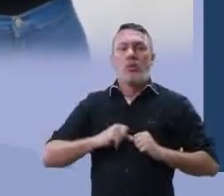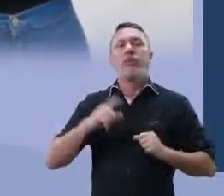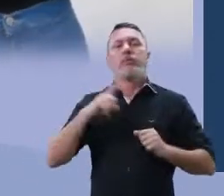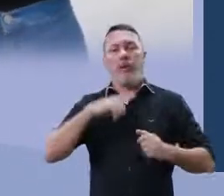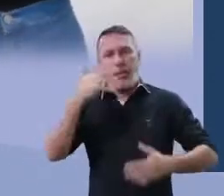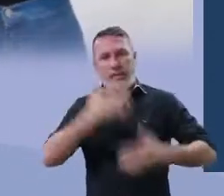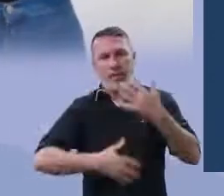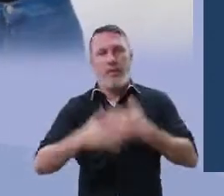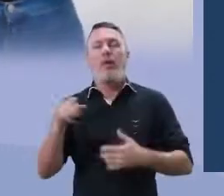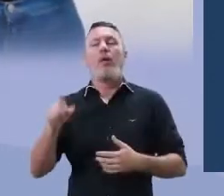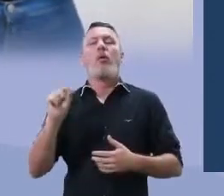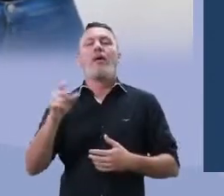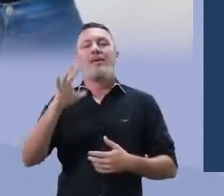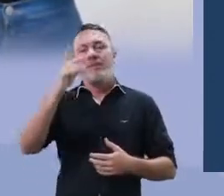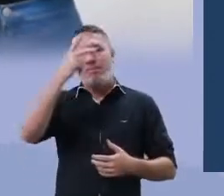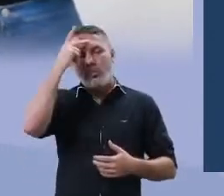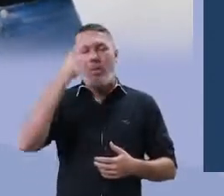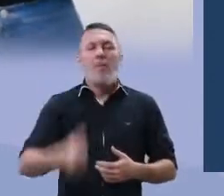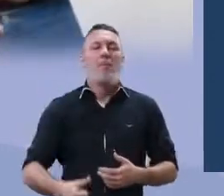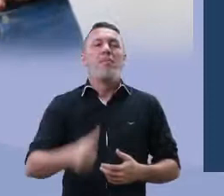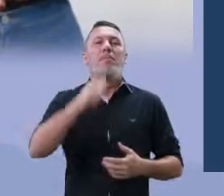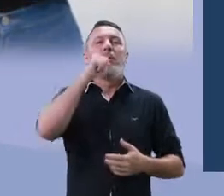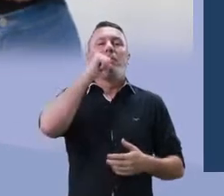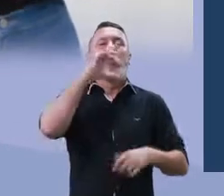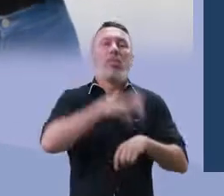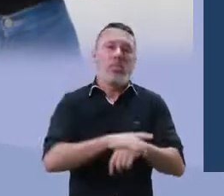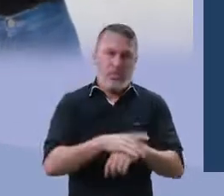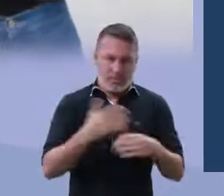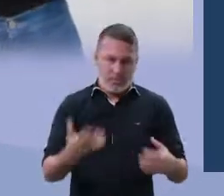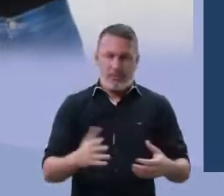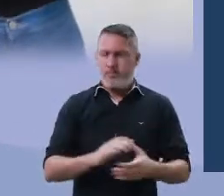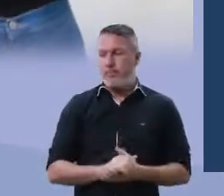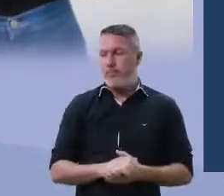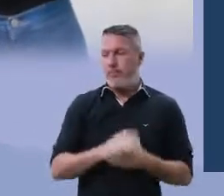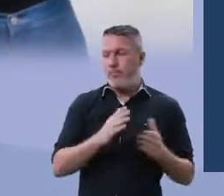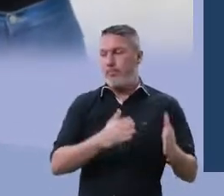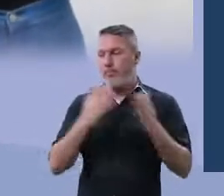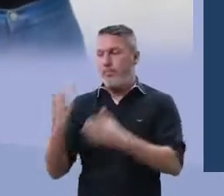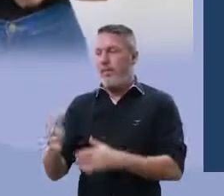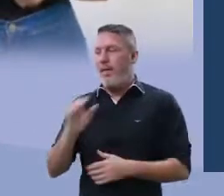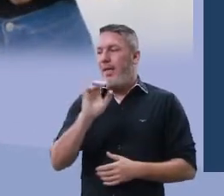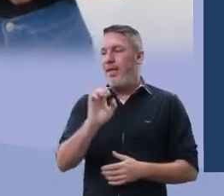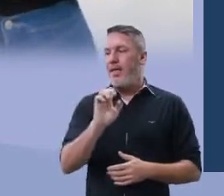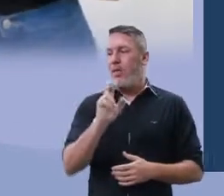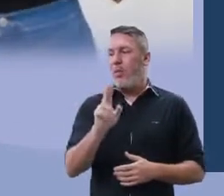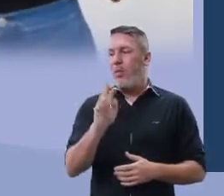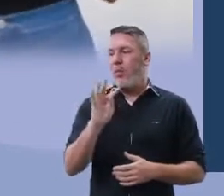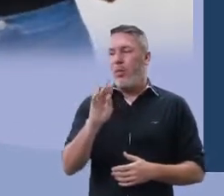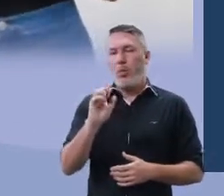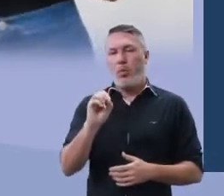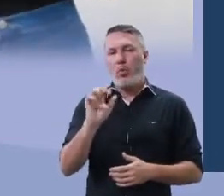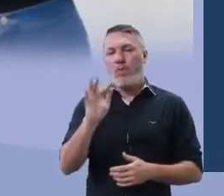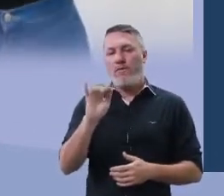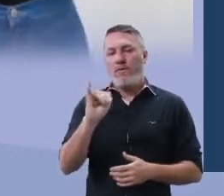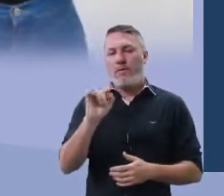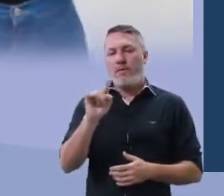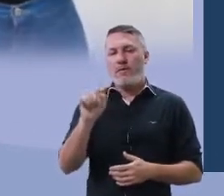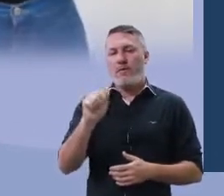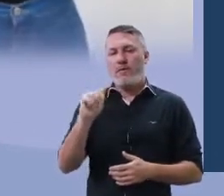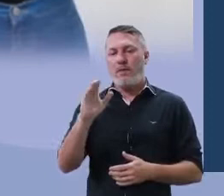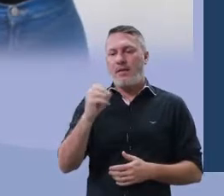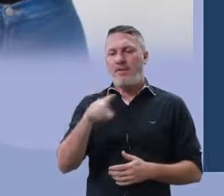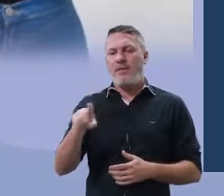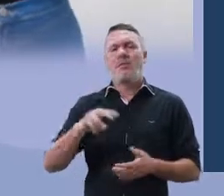motivo vai acabar então interferindo na qualidade dessa água que vai ser consumida. Eutrofização. O que seria